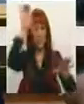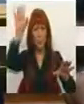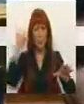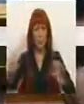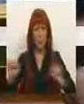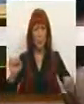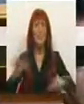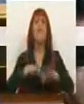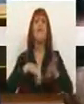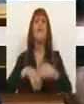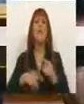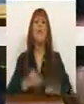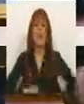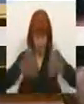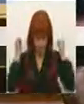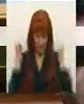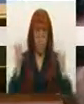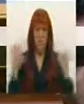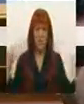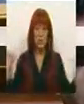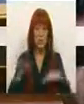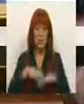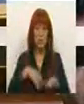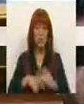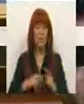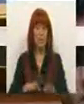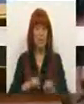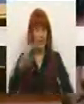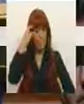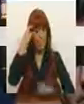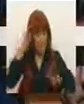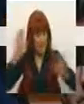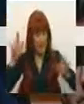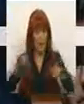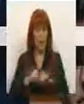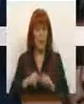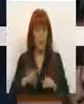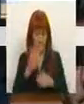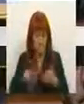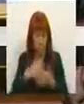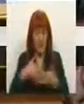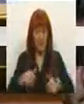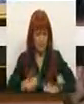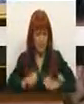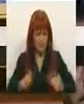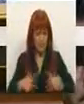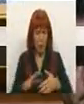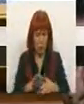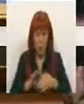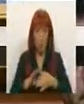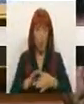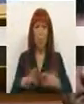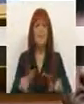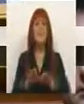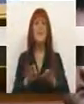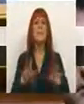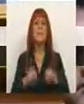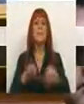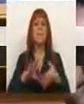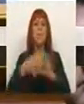descentralização se faça como deve ser. Isto é, que se faça de forma pensada, de forma planeada, de forma coerente e de